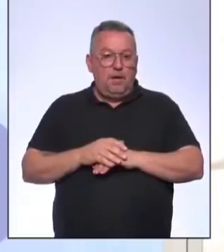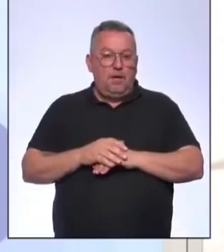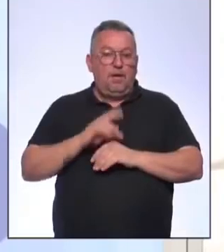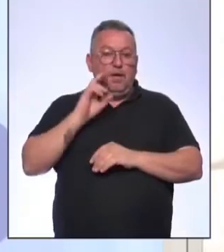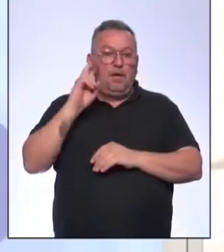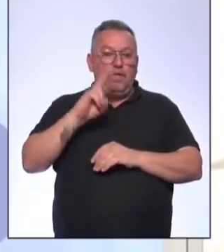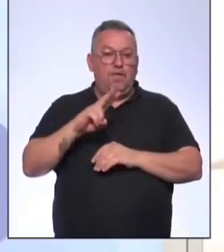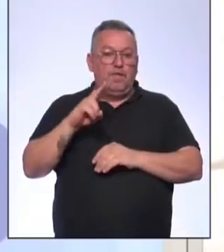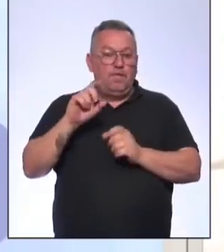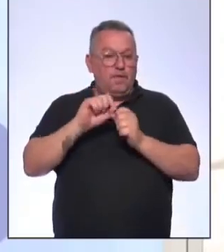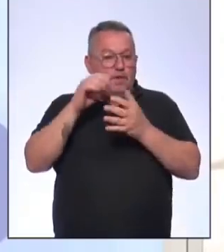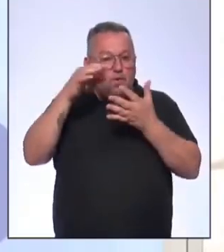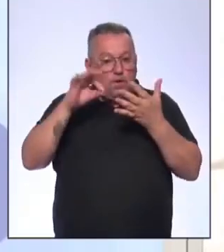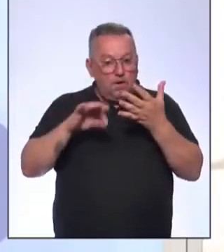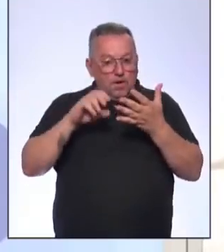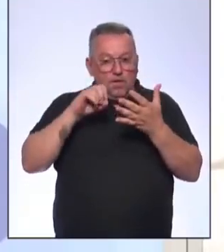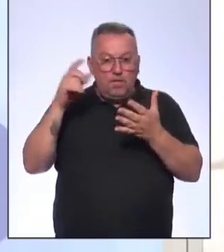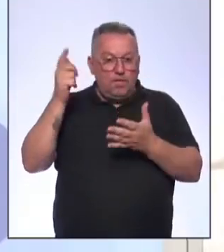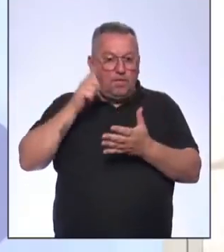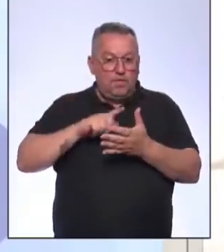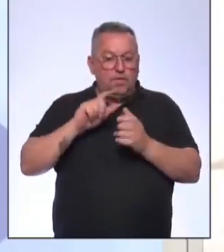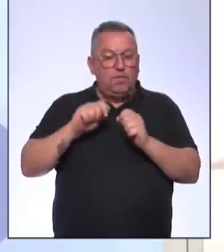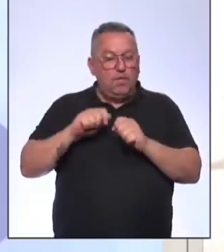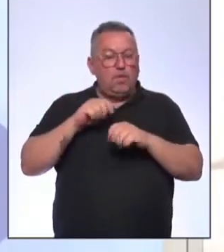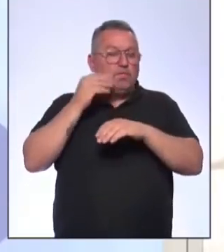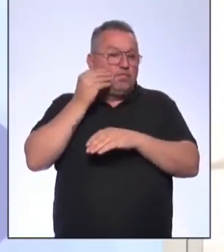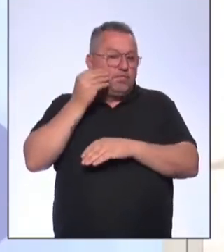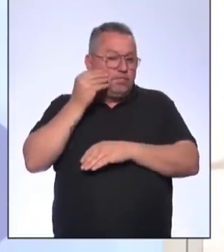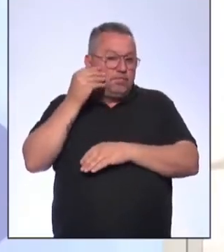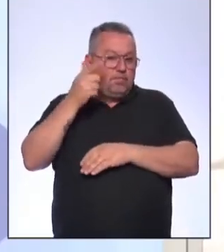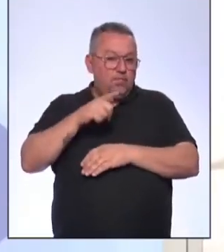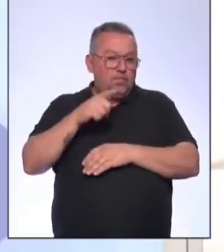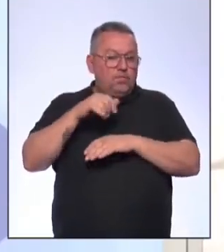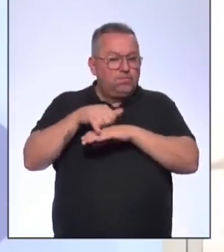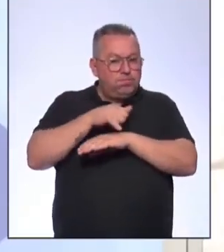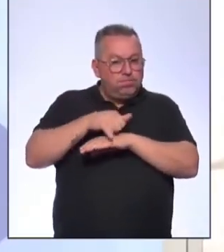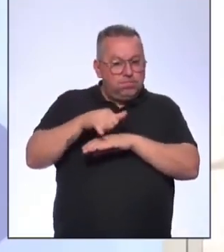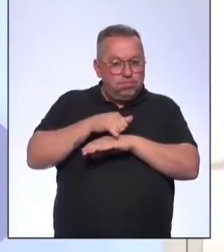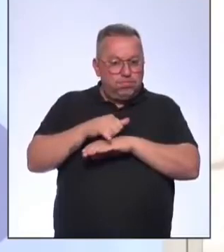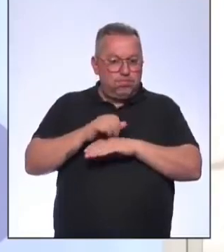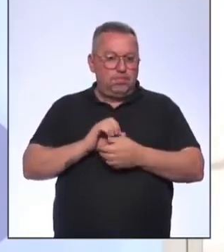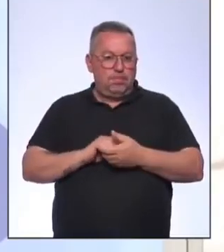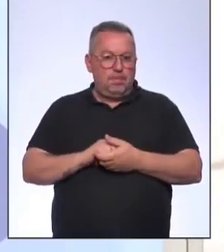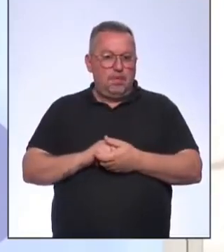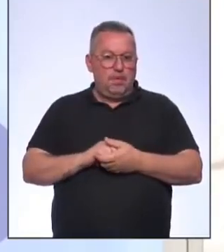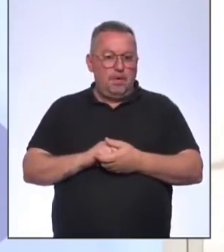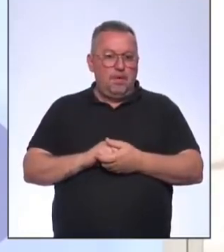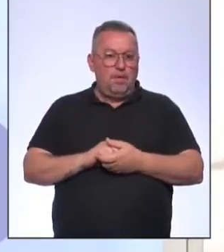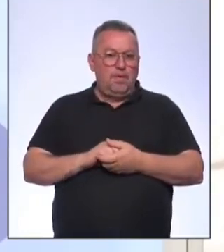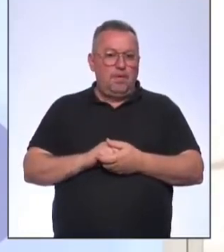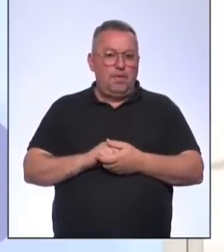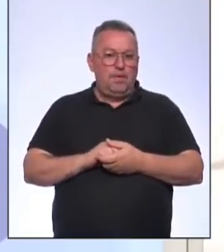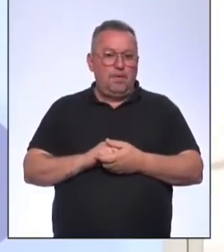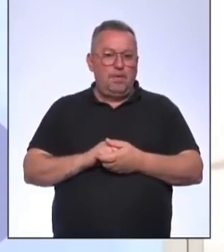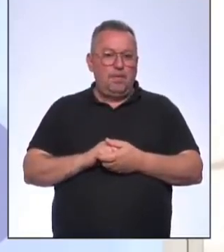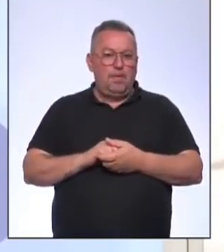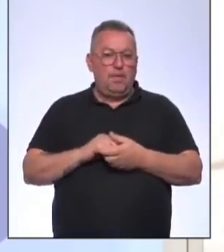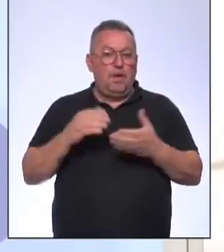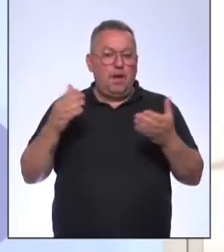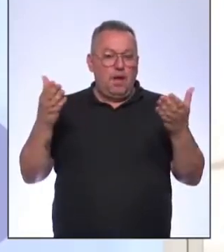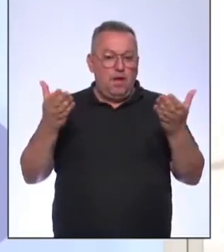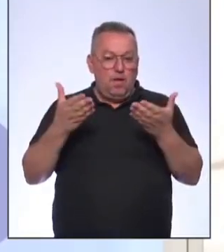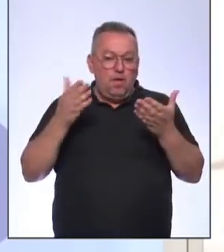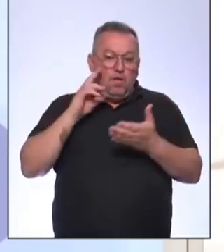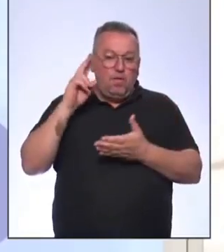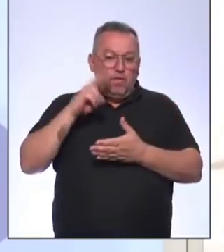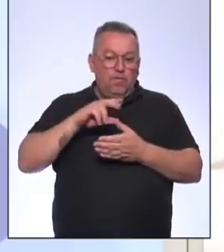eles vão fazer a correção. Caso você não consiga, você pode tentar em outras estratégias que a gente pode passar na próxima aula. Então, na aula de hoje a gente